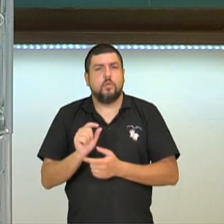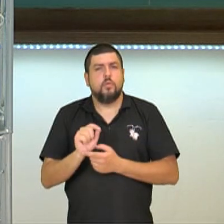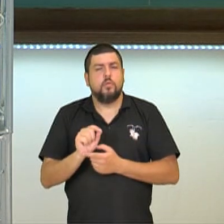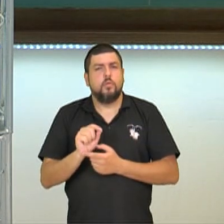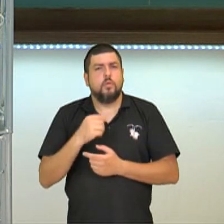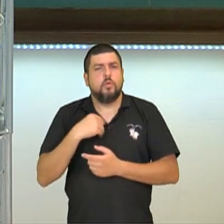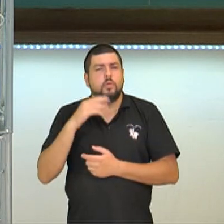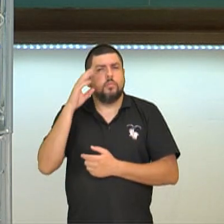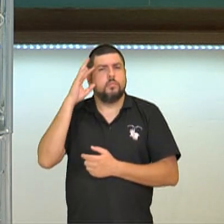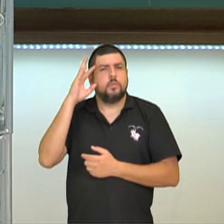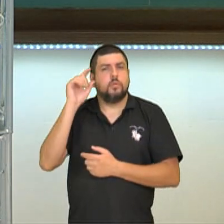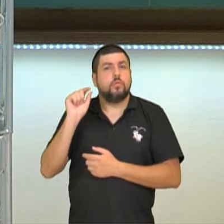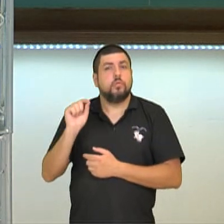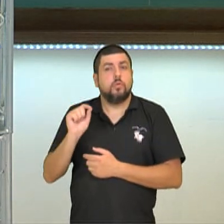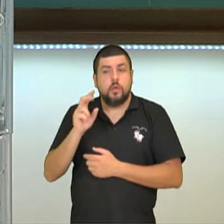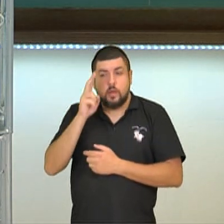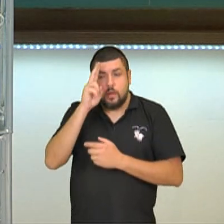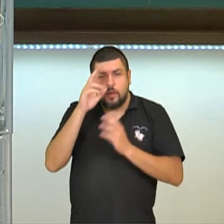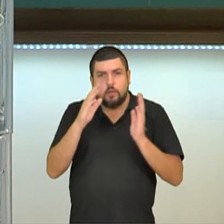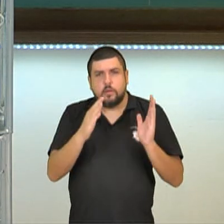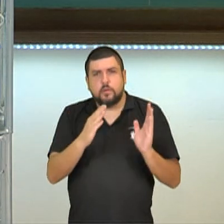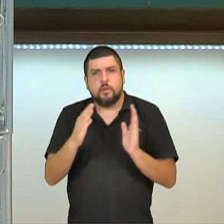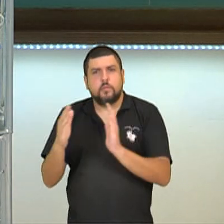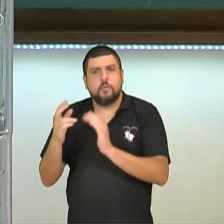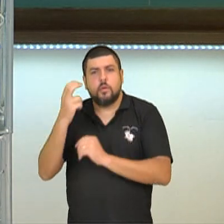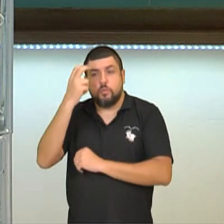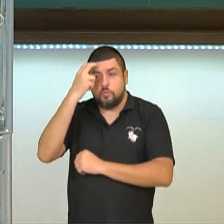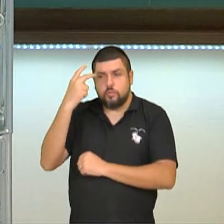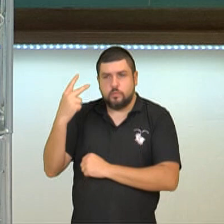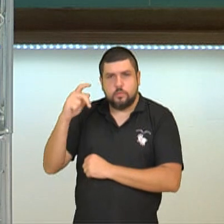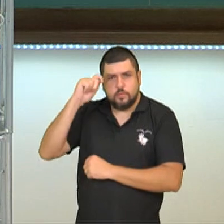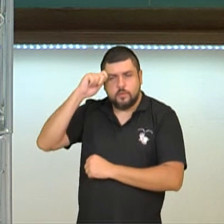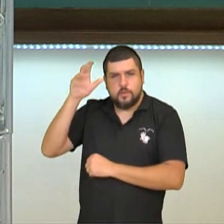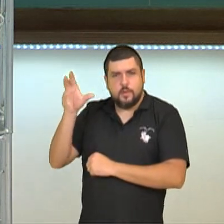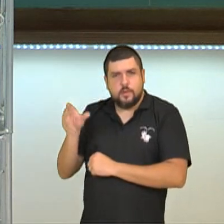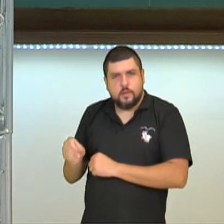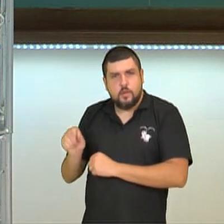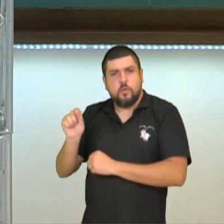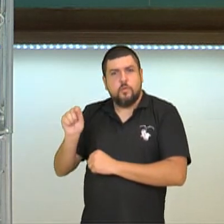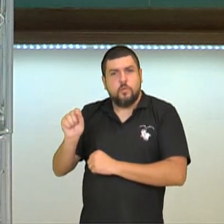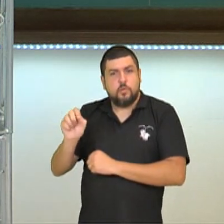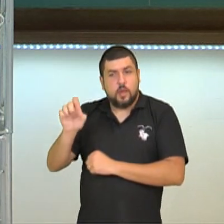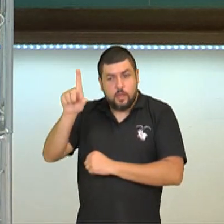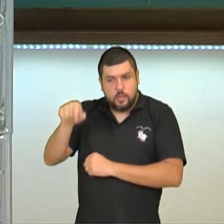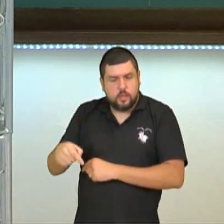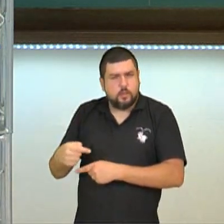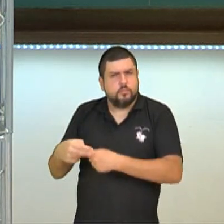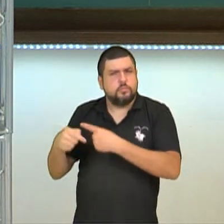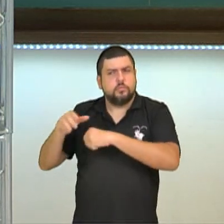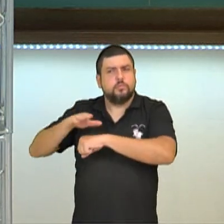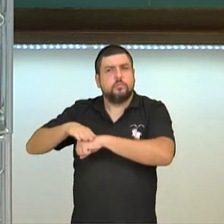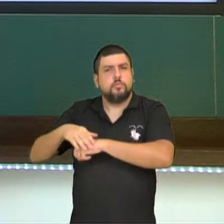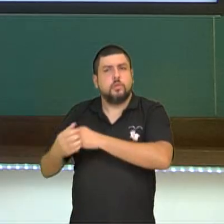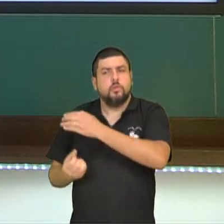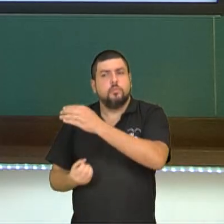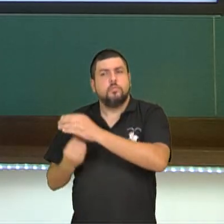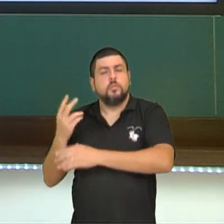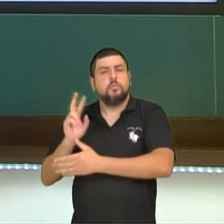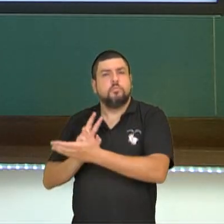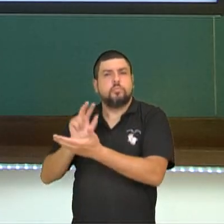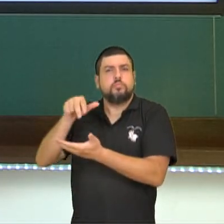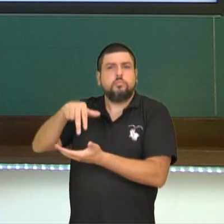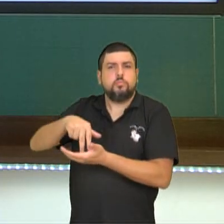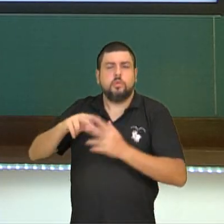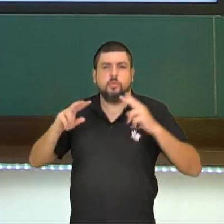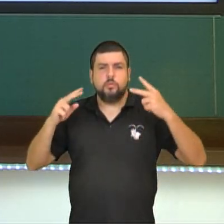de valorização da história da cultura africana, como berço das civilizações. De maneira geral,